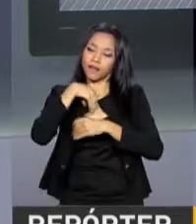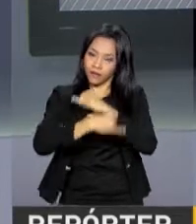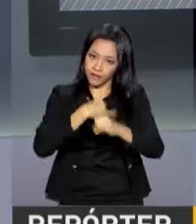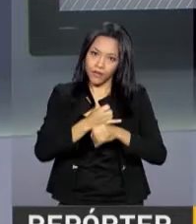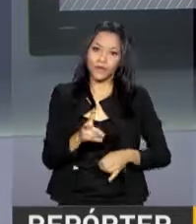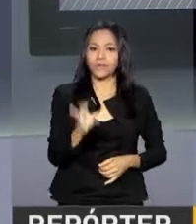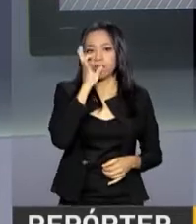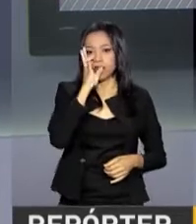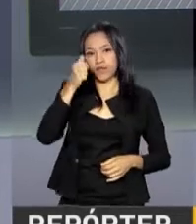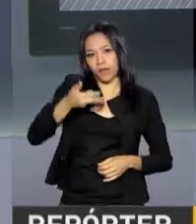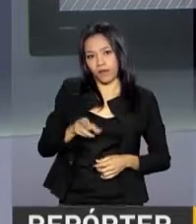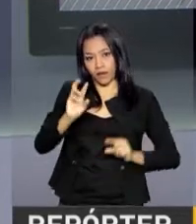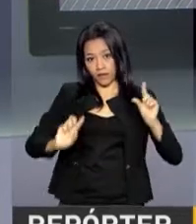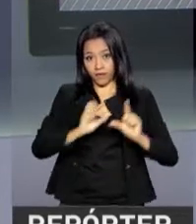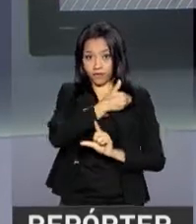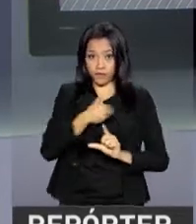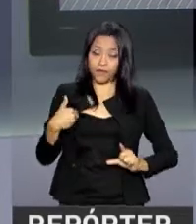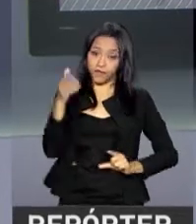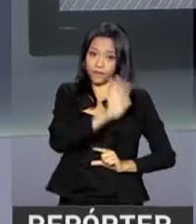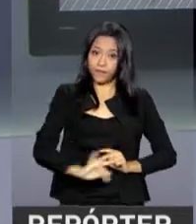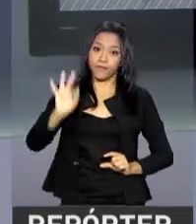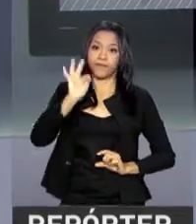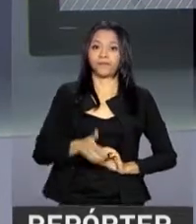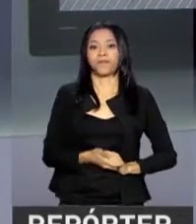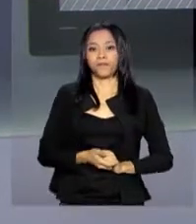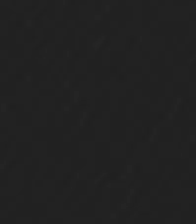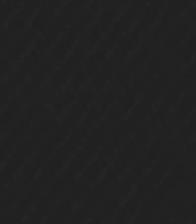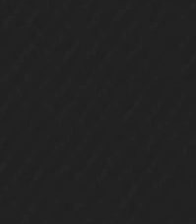na internet continue na nbr a tv do governo federal